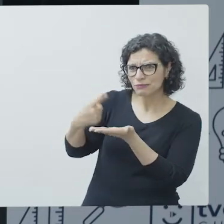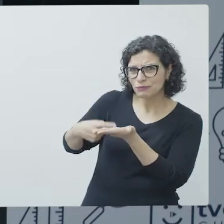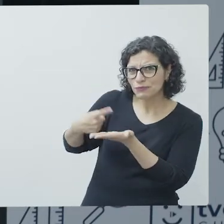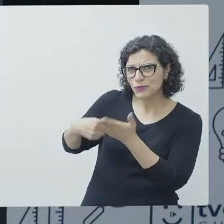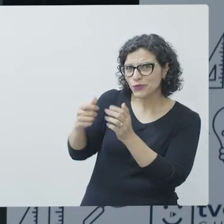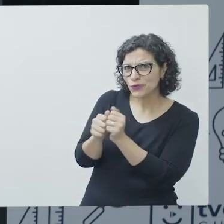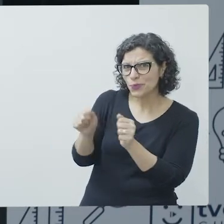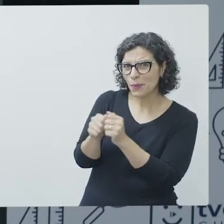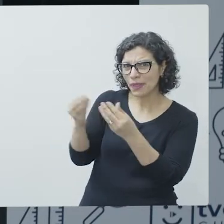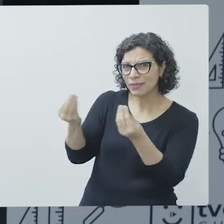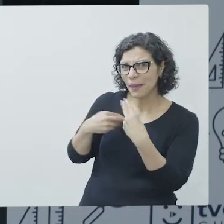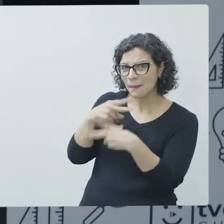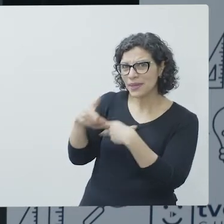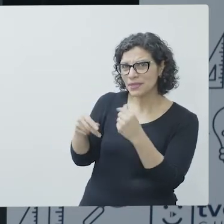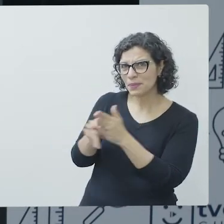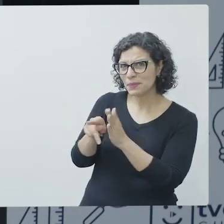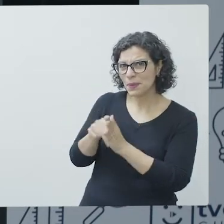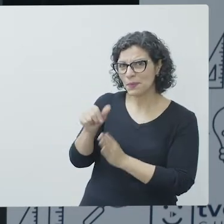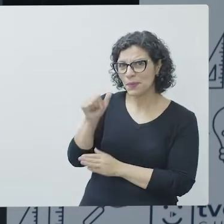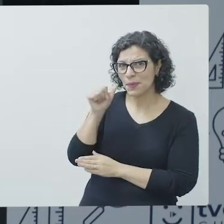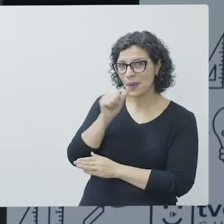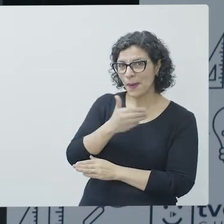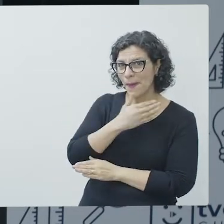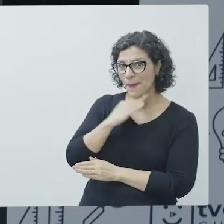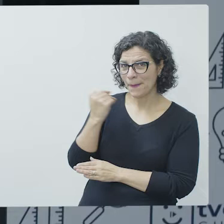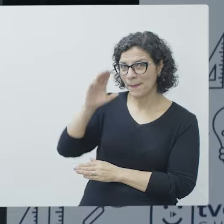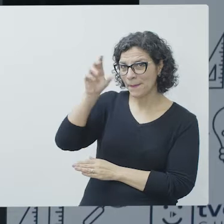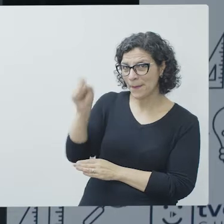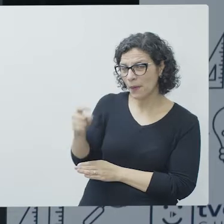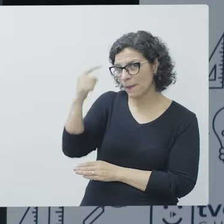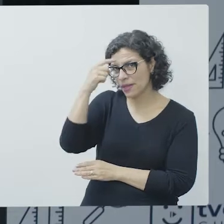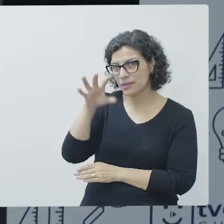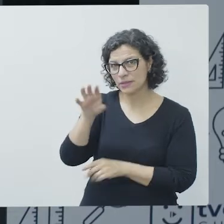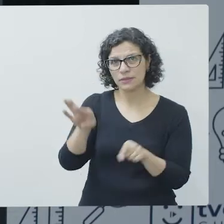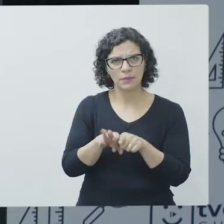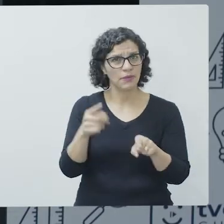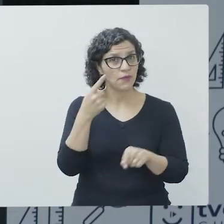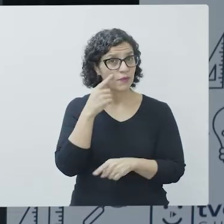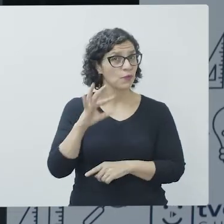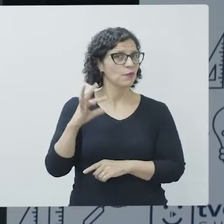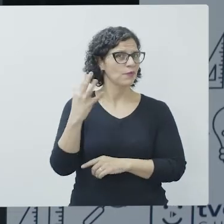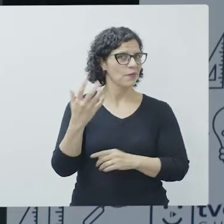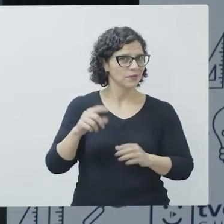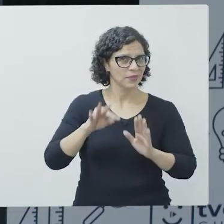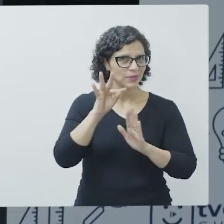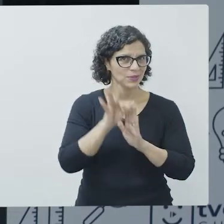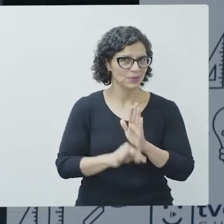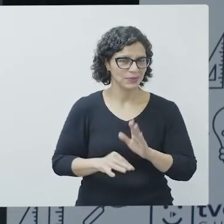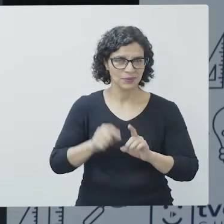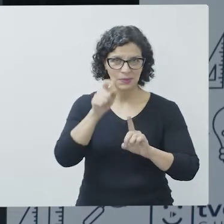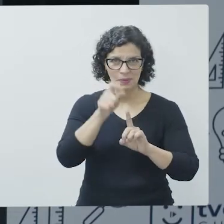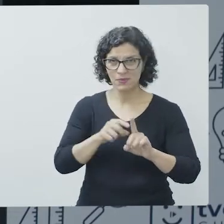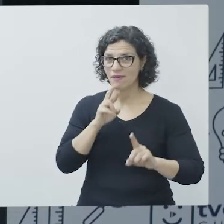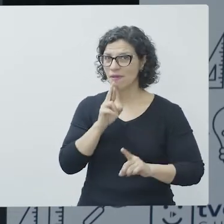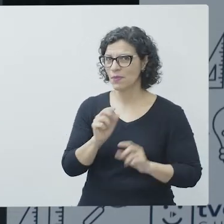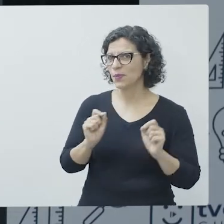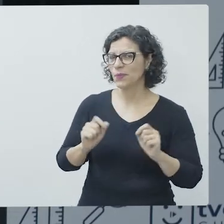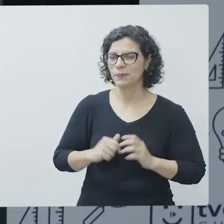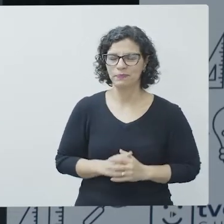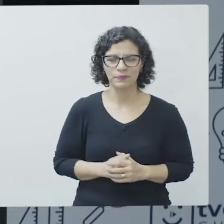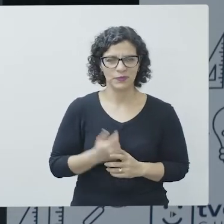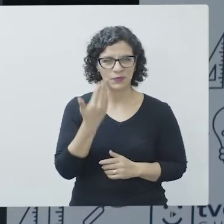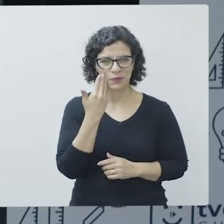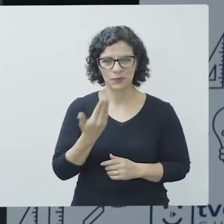coisa vinda dela? É interessante quando a gente começa a refletir a esse respeito, mas vamos saber o que que o nosso personagem vai